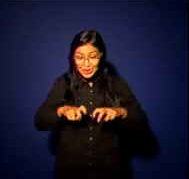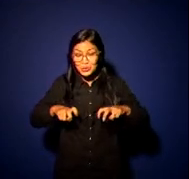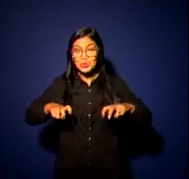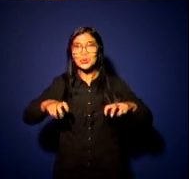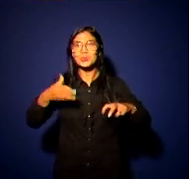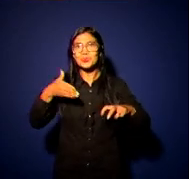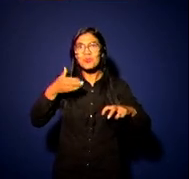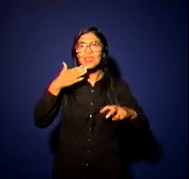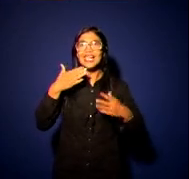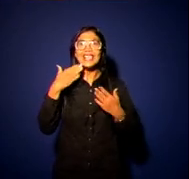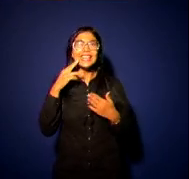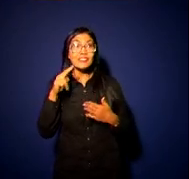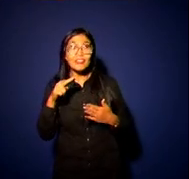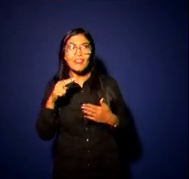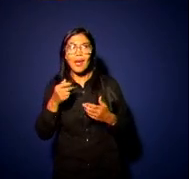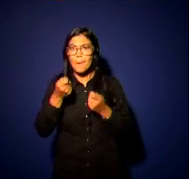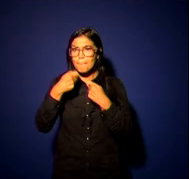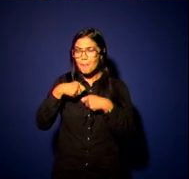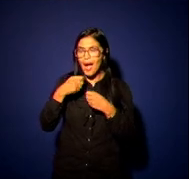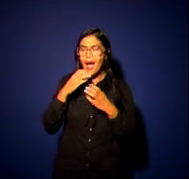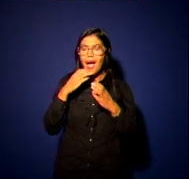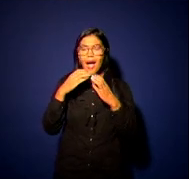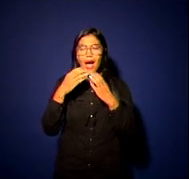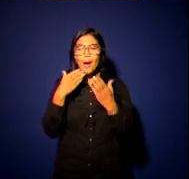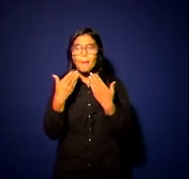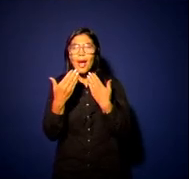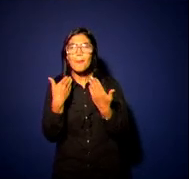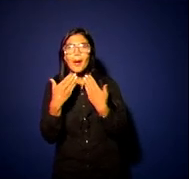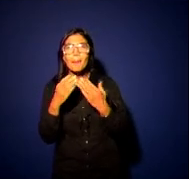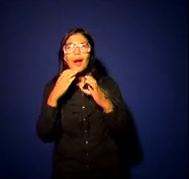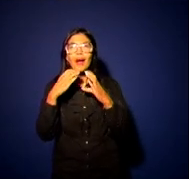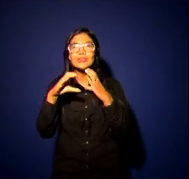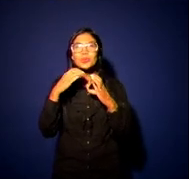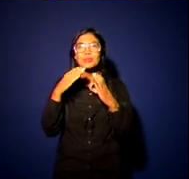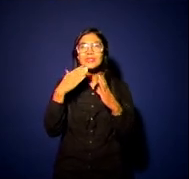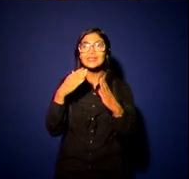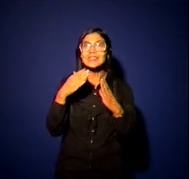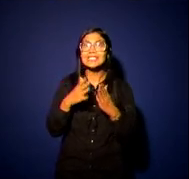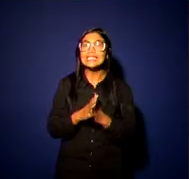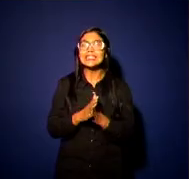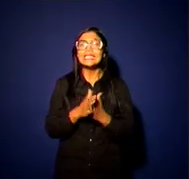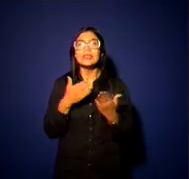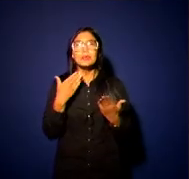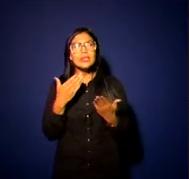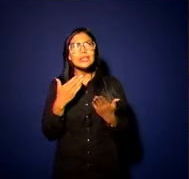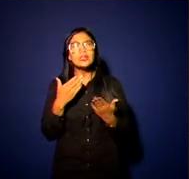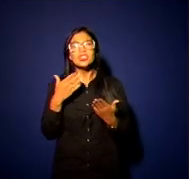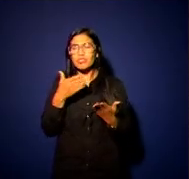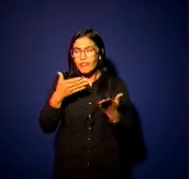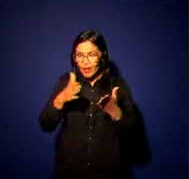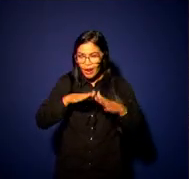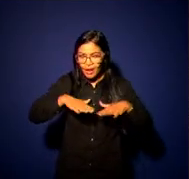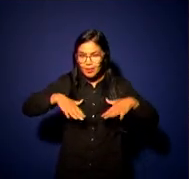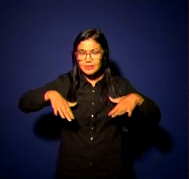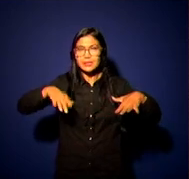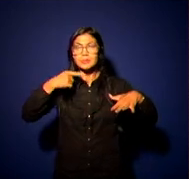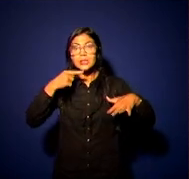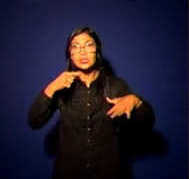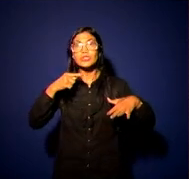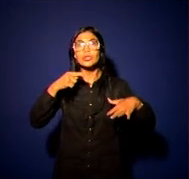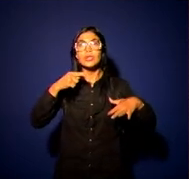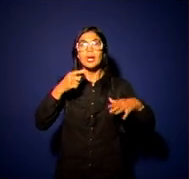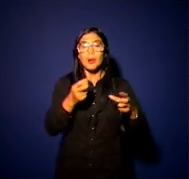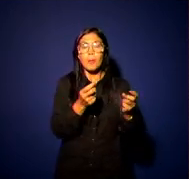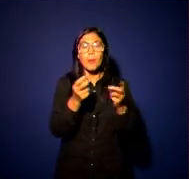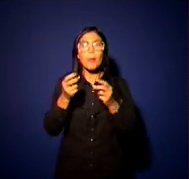aproveitar essa sua capacidade de comunicativa ímpar para a gente falar um pouco mais esse ambiente do mercado de capitais brasileiros